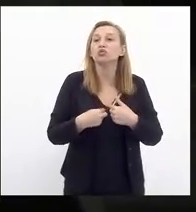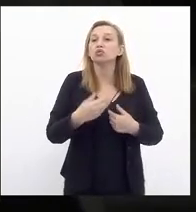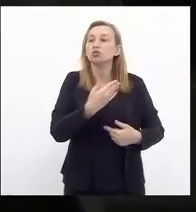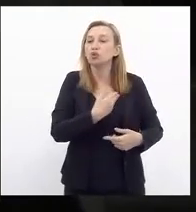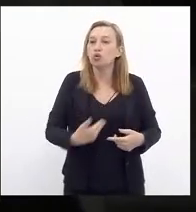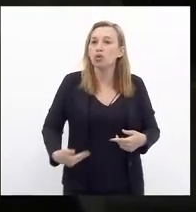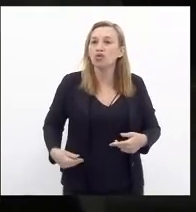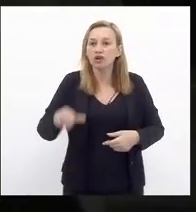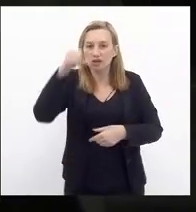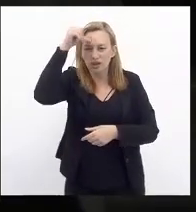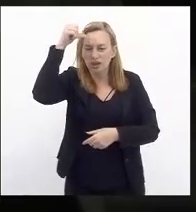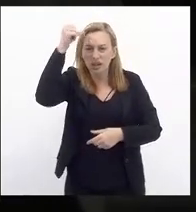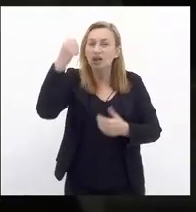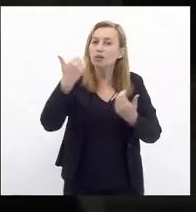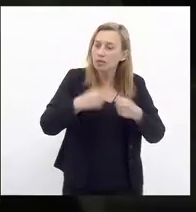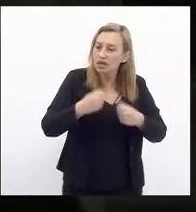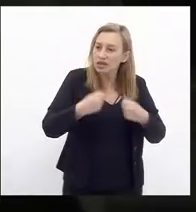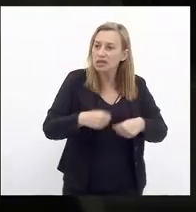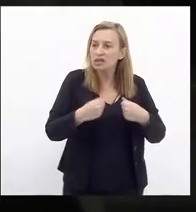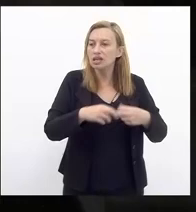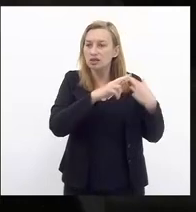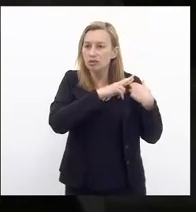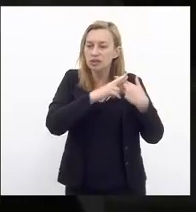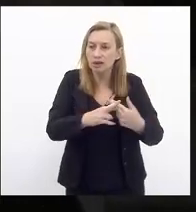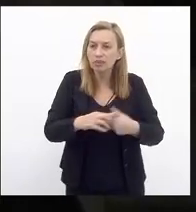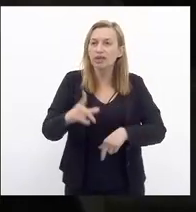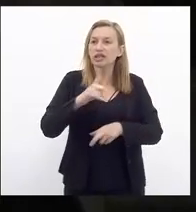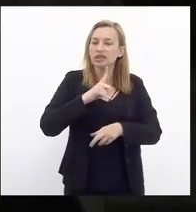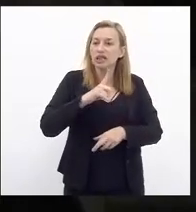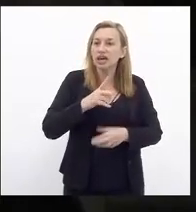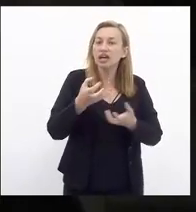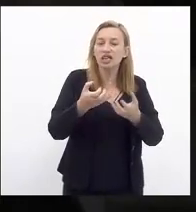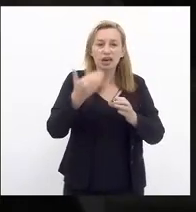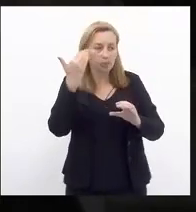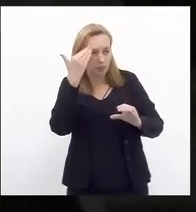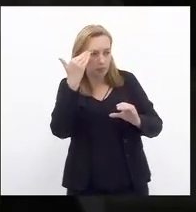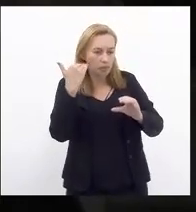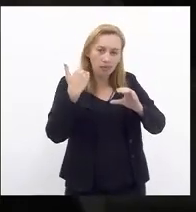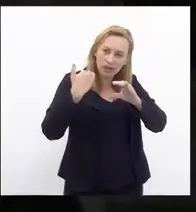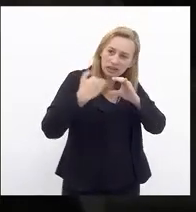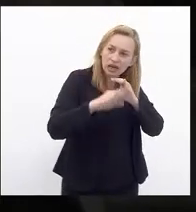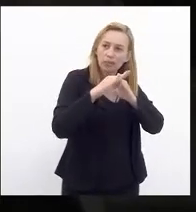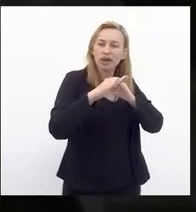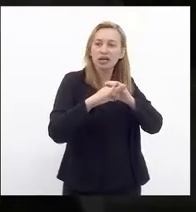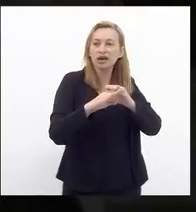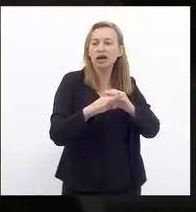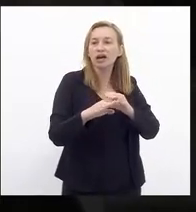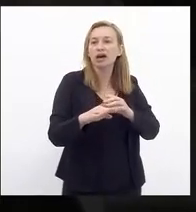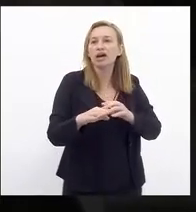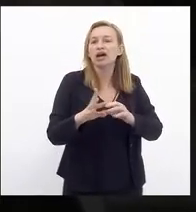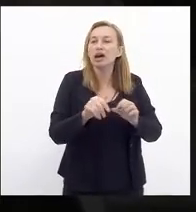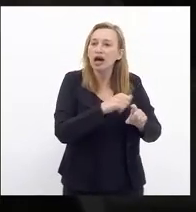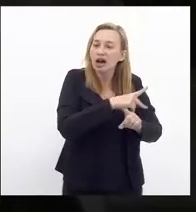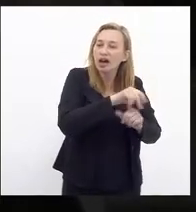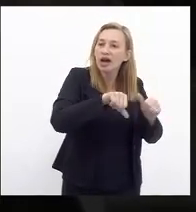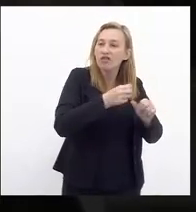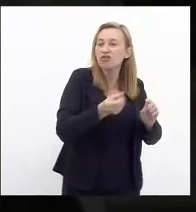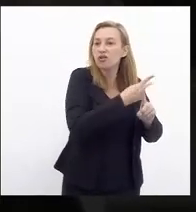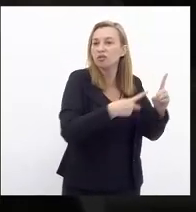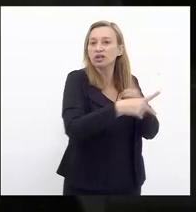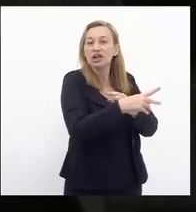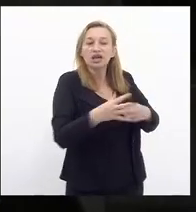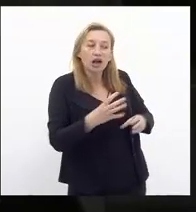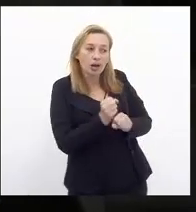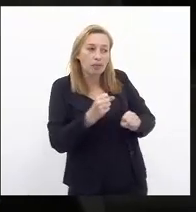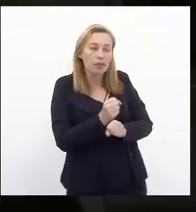Castro e ele tem que assumir a sua concepção política ele quis mandar para cama proposta de reforma da Previdência que fala de alteração de